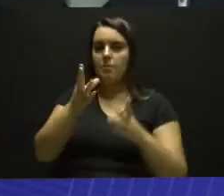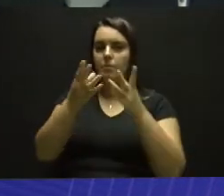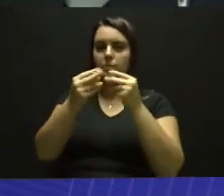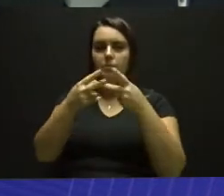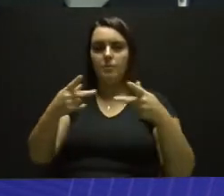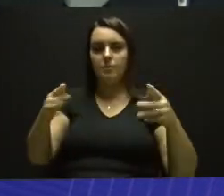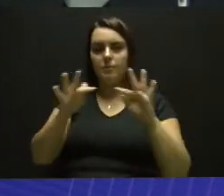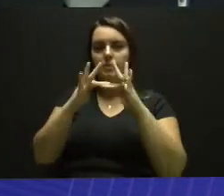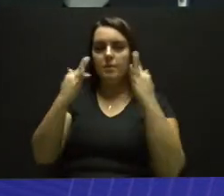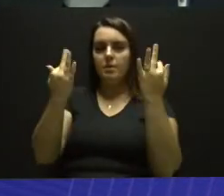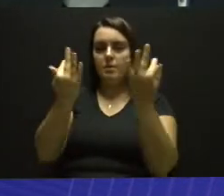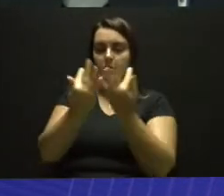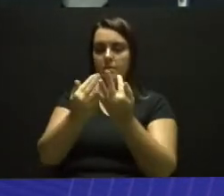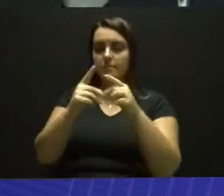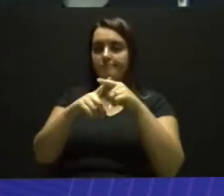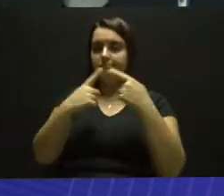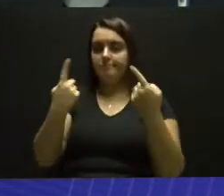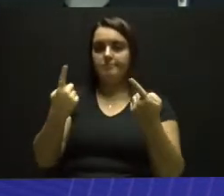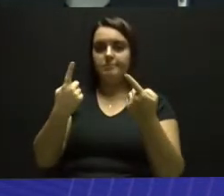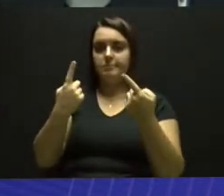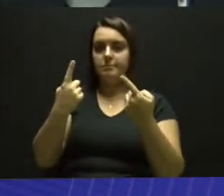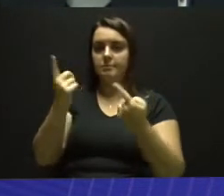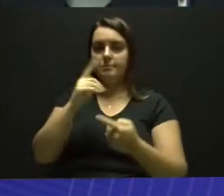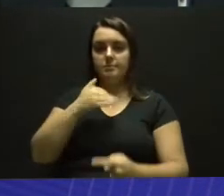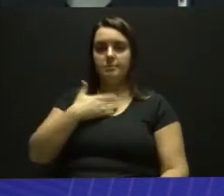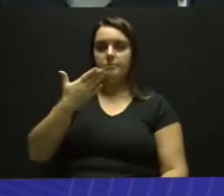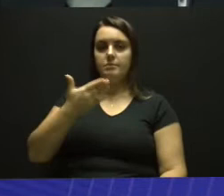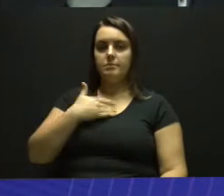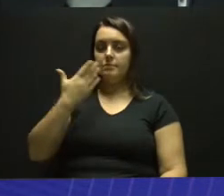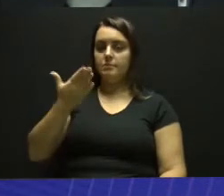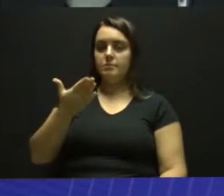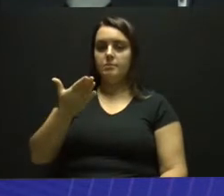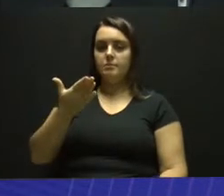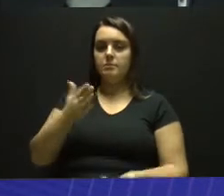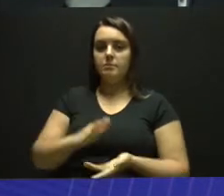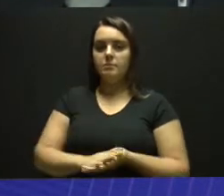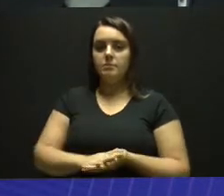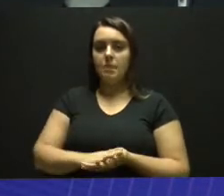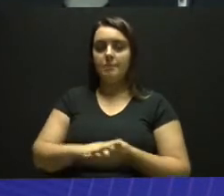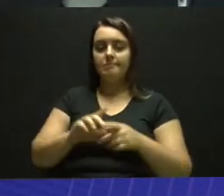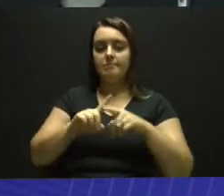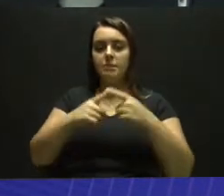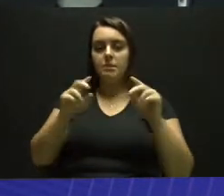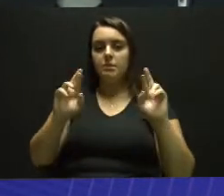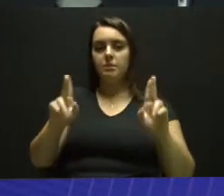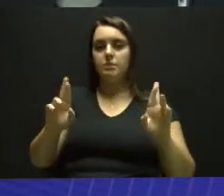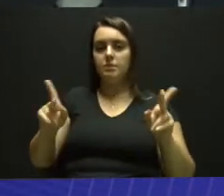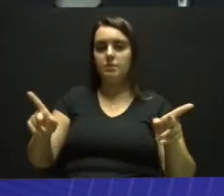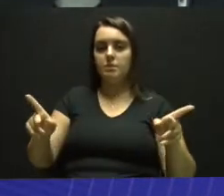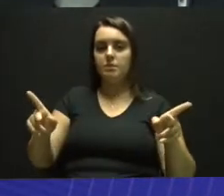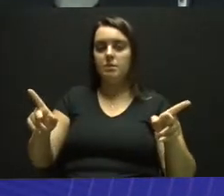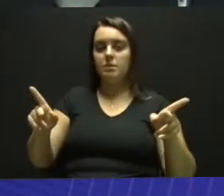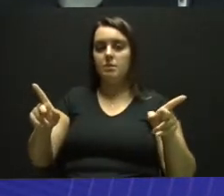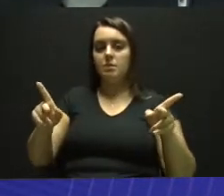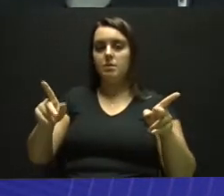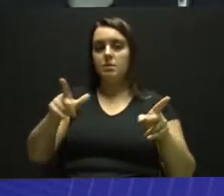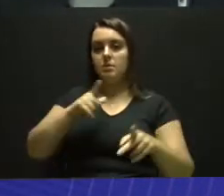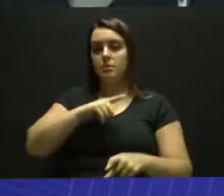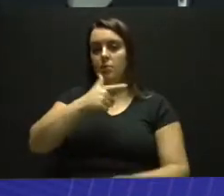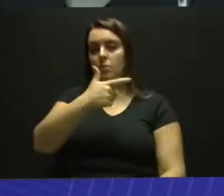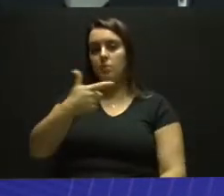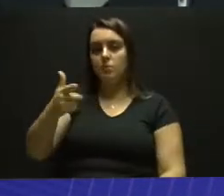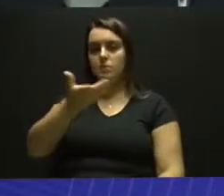amigos porém ele isso não surpreendia tanto quanto a a diferença de tratamento em relação aos seus outros